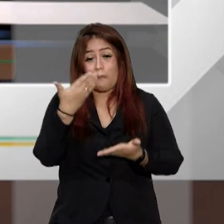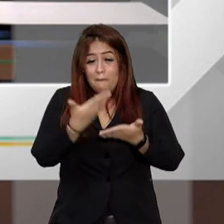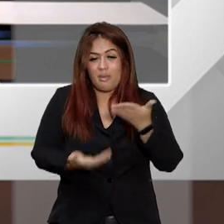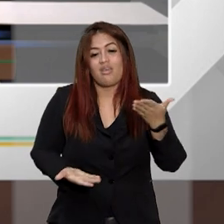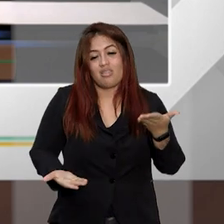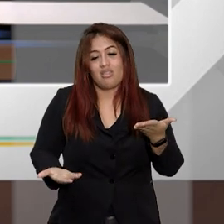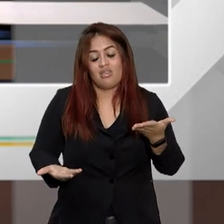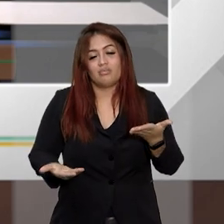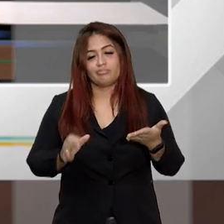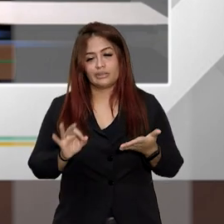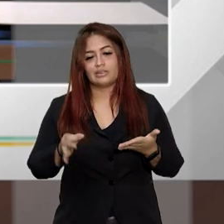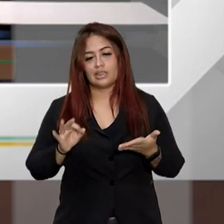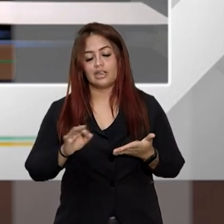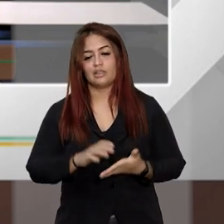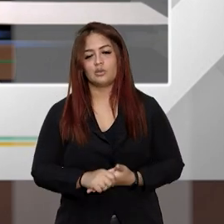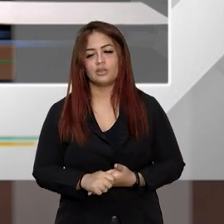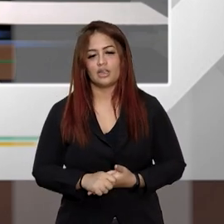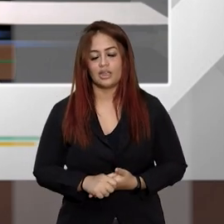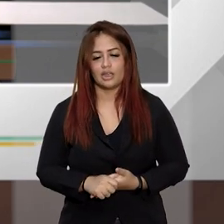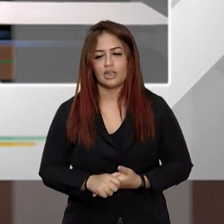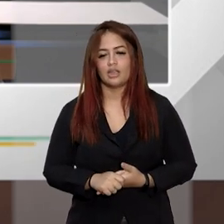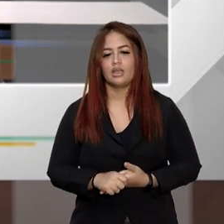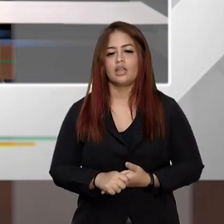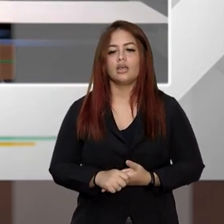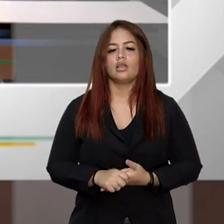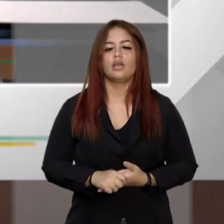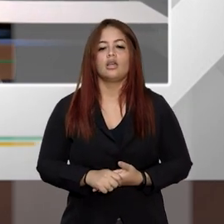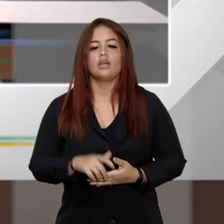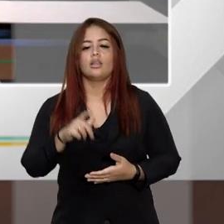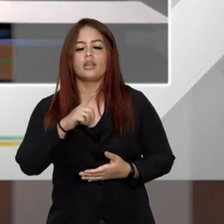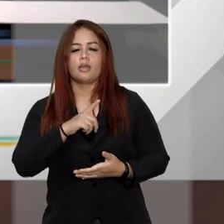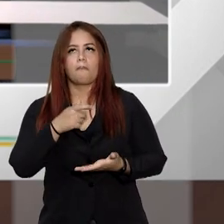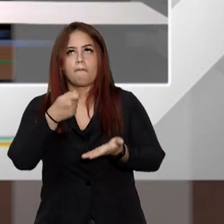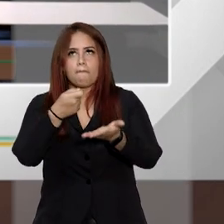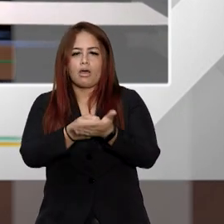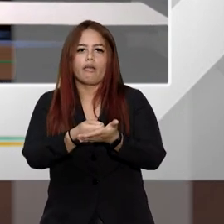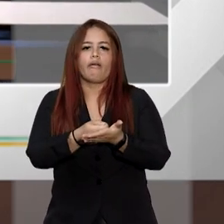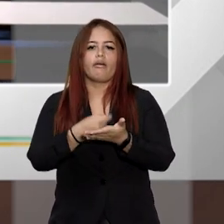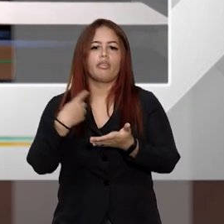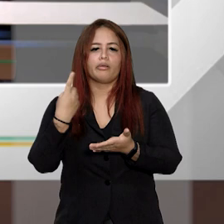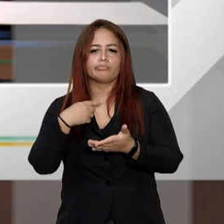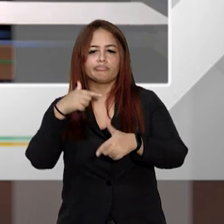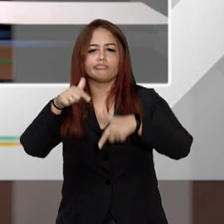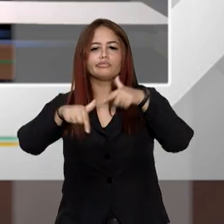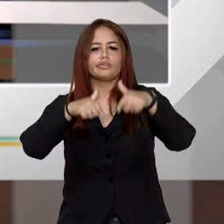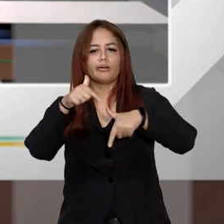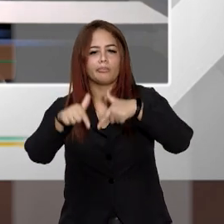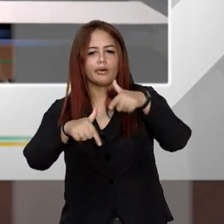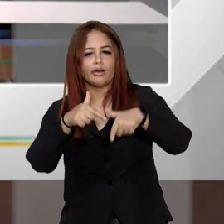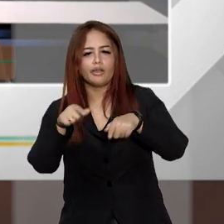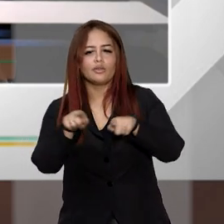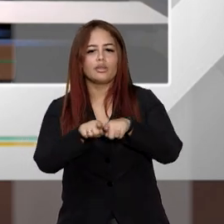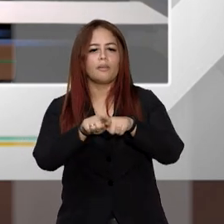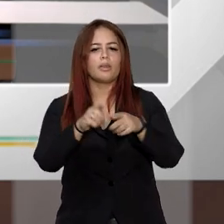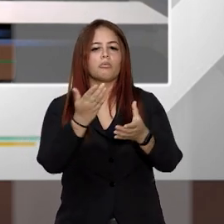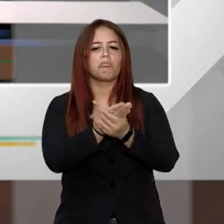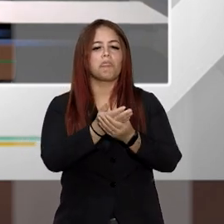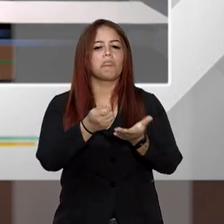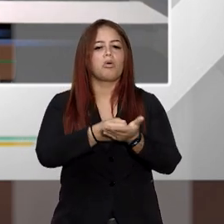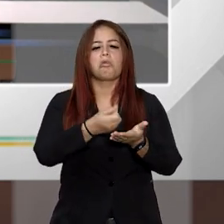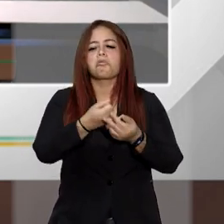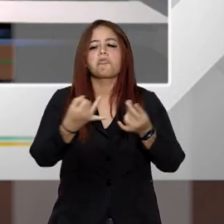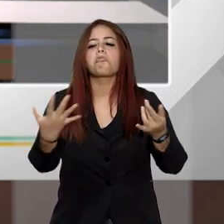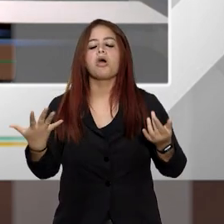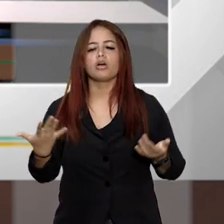é a regra, né? E os ônus sucumbenciais, eles englobam ali os honorários, né, de advogado e as custas